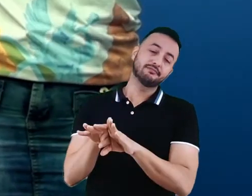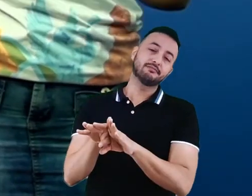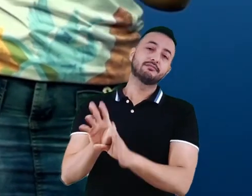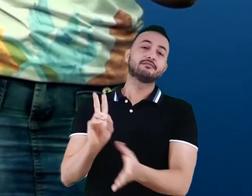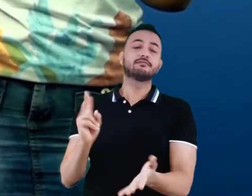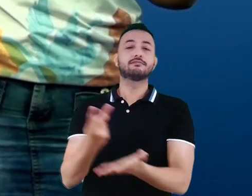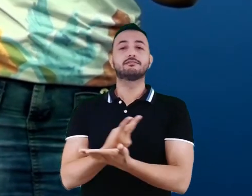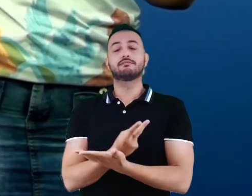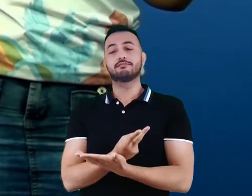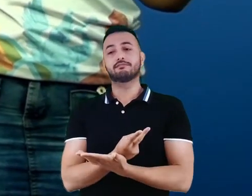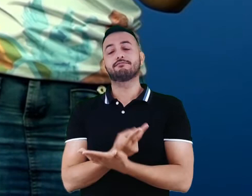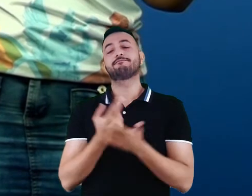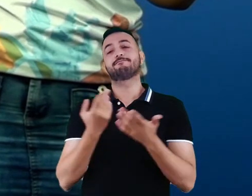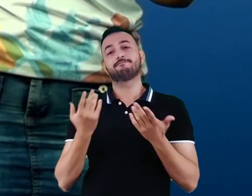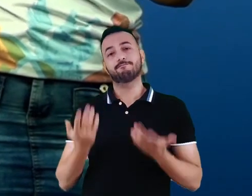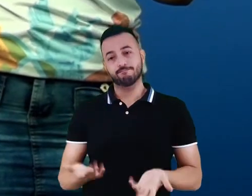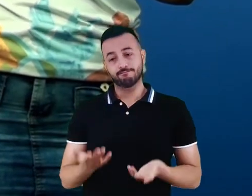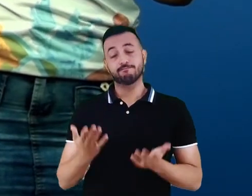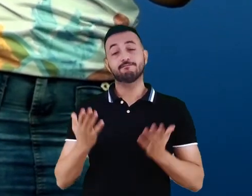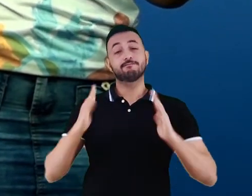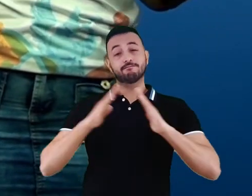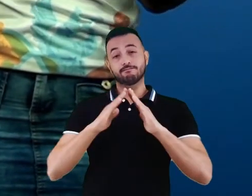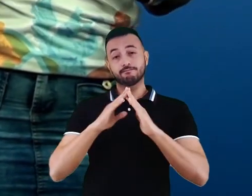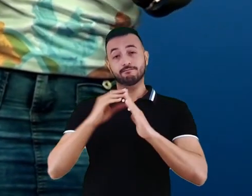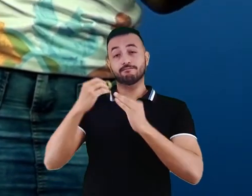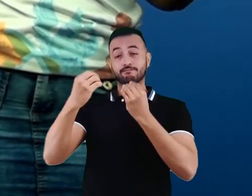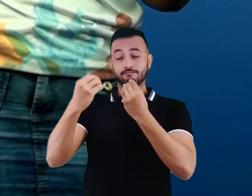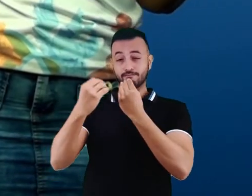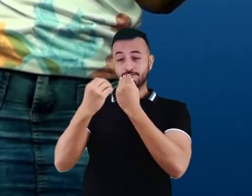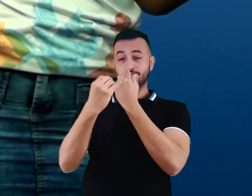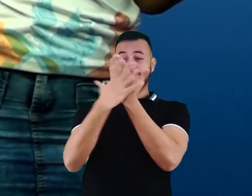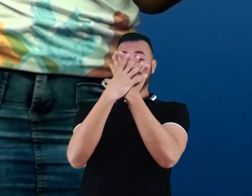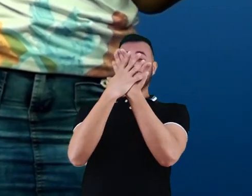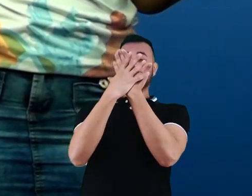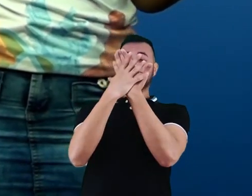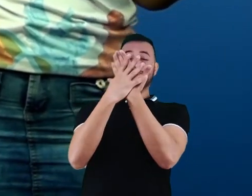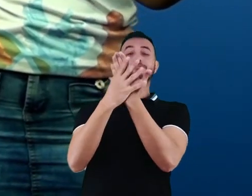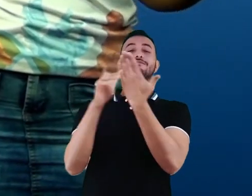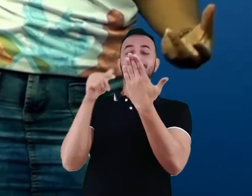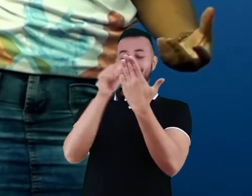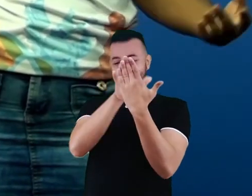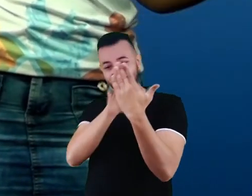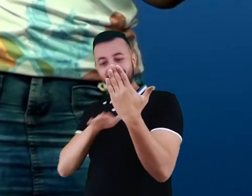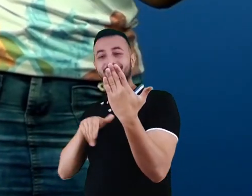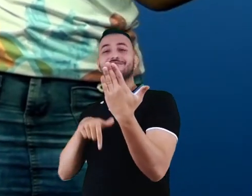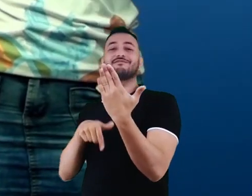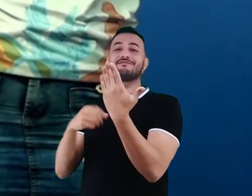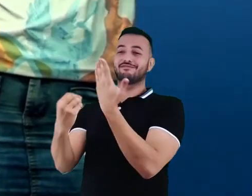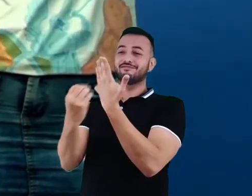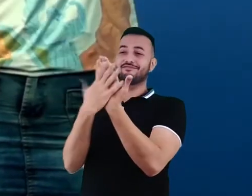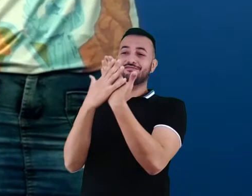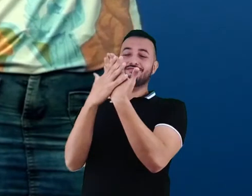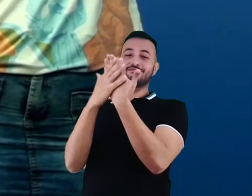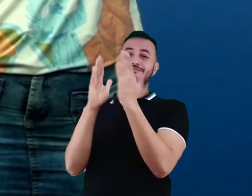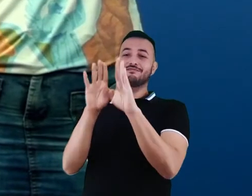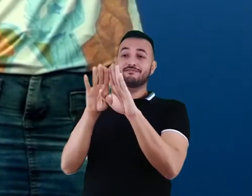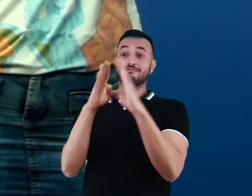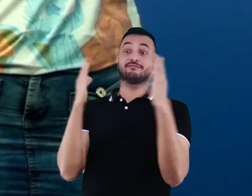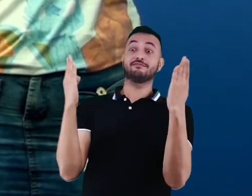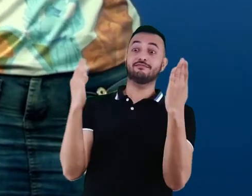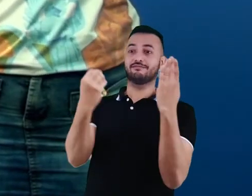parte escura que ficou a sua casa. Então você formou o quê? A sombra. Exatamente. Então, por exemplo, quando a luz do